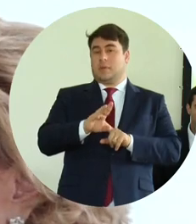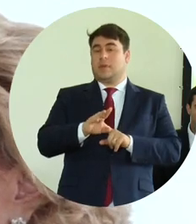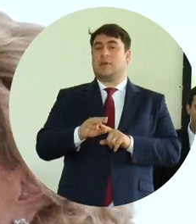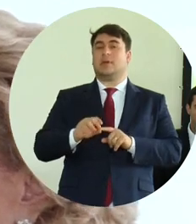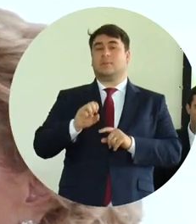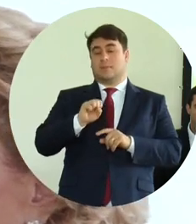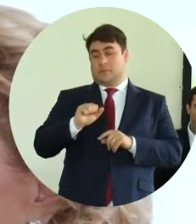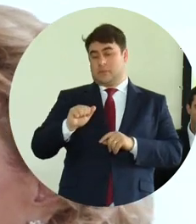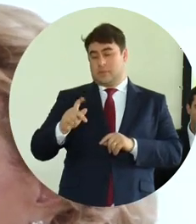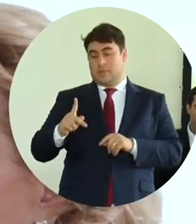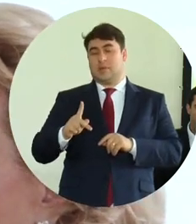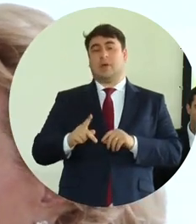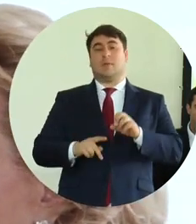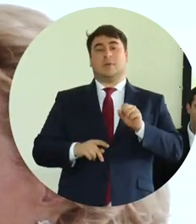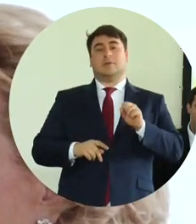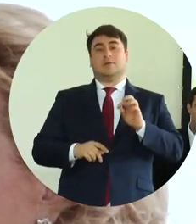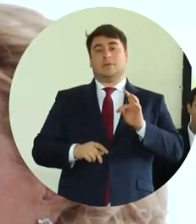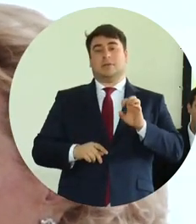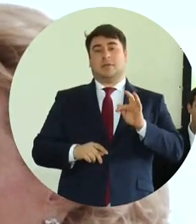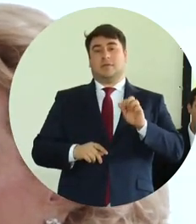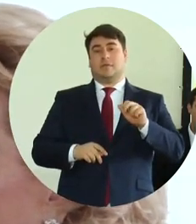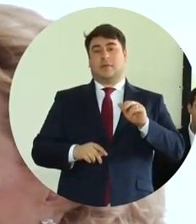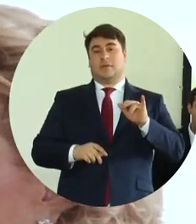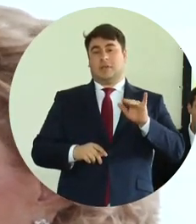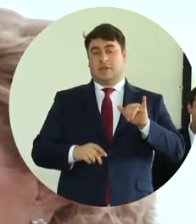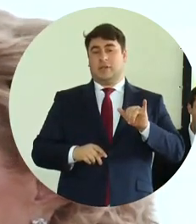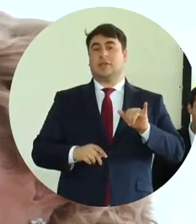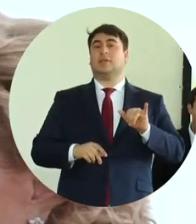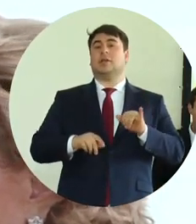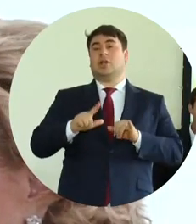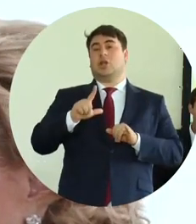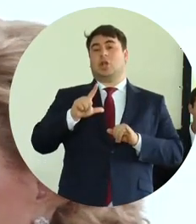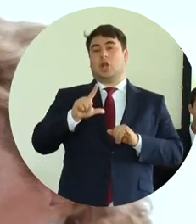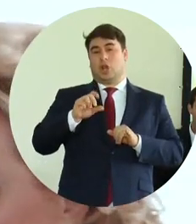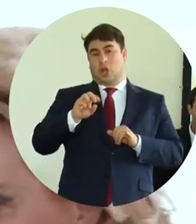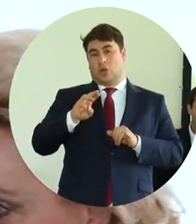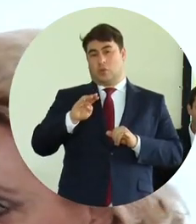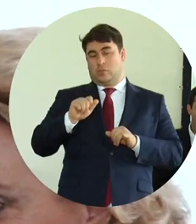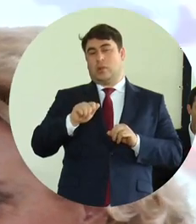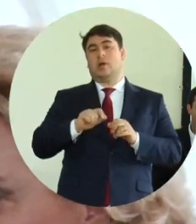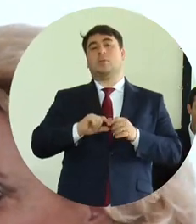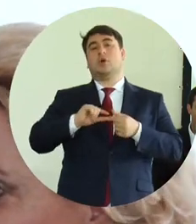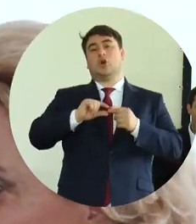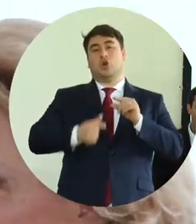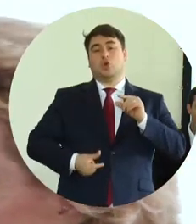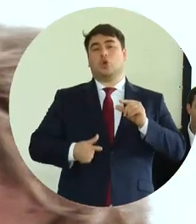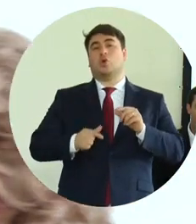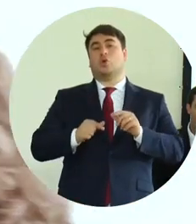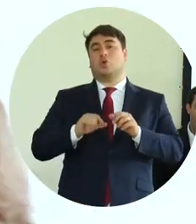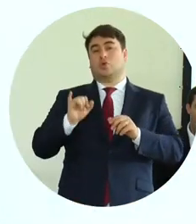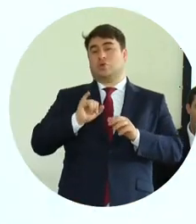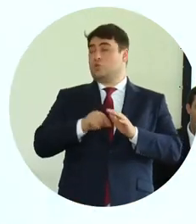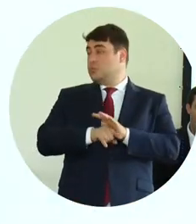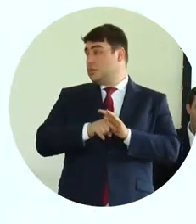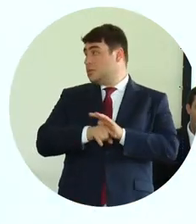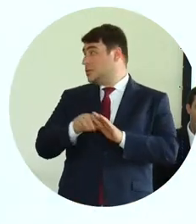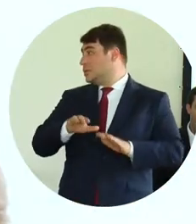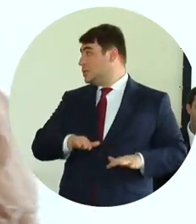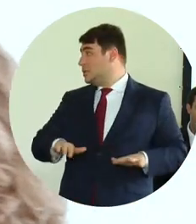SAP, Stefanini, Lambda 3, Bloomberg, Google, Instituto de Pesquisa